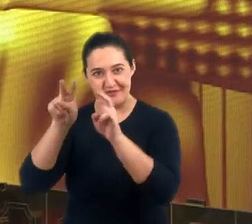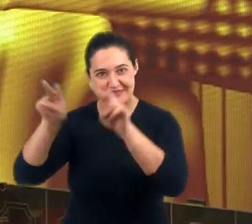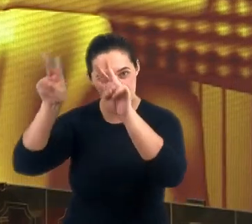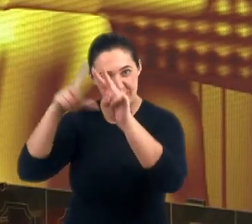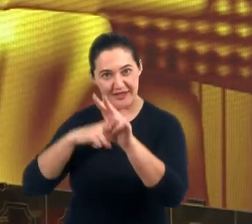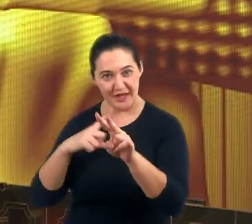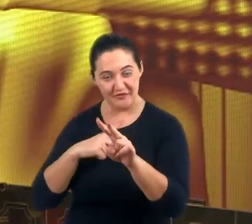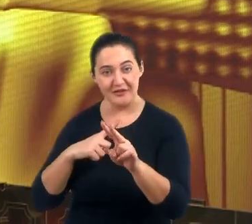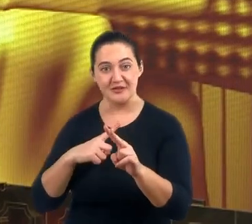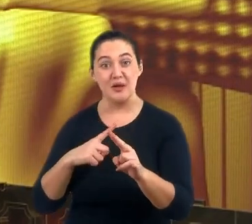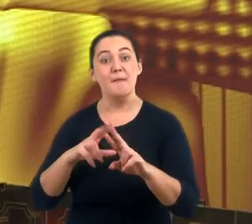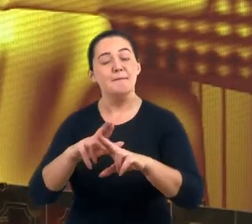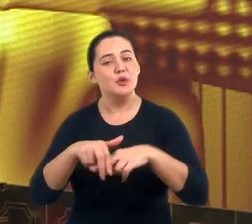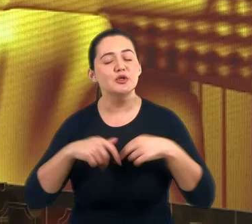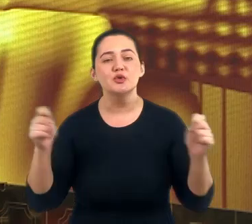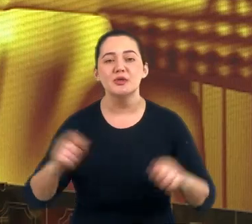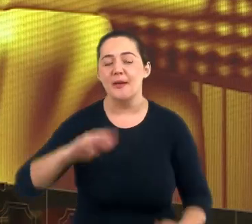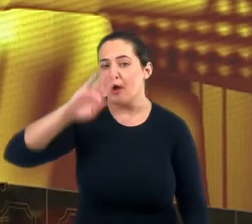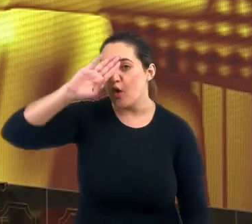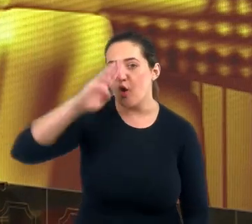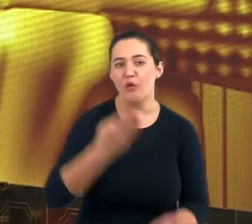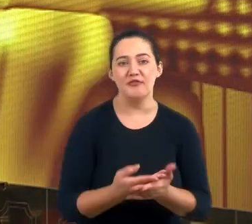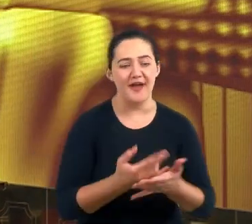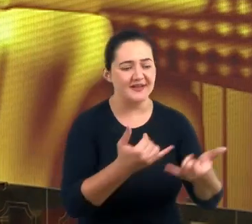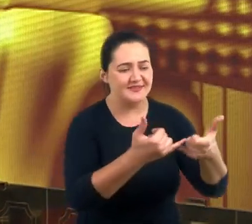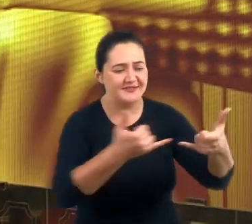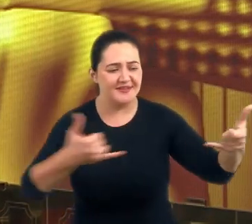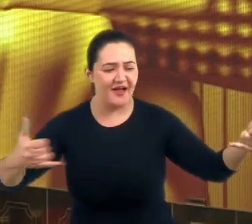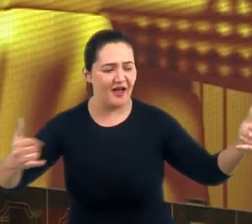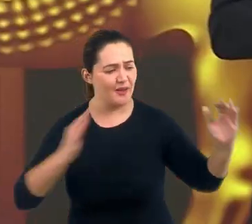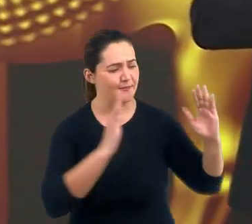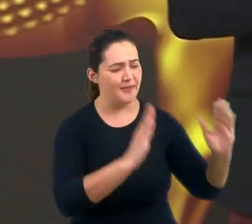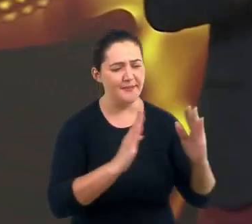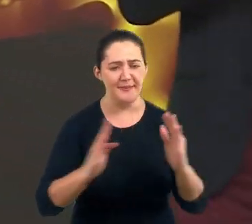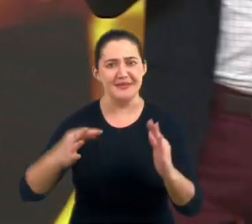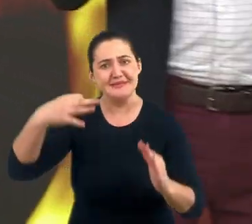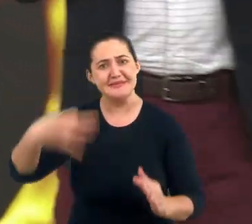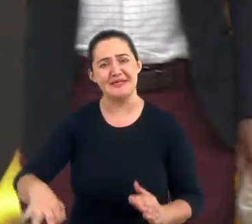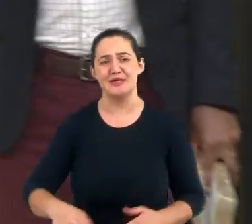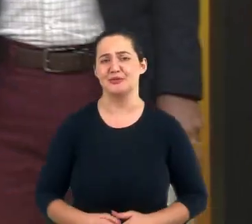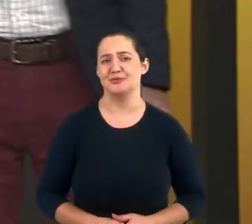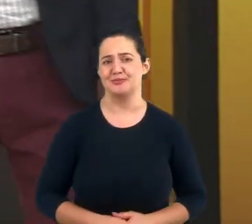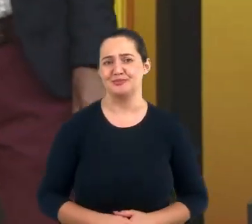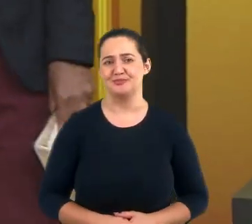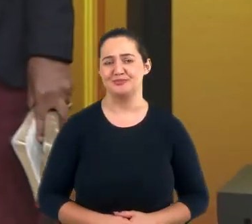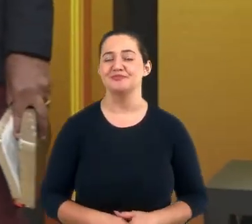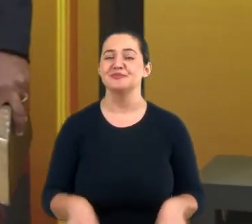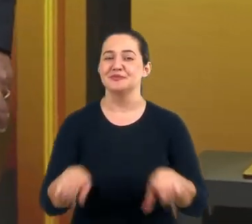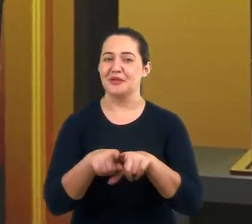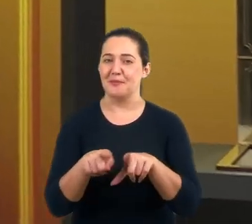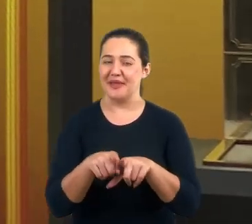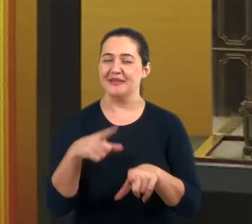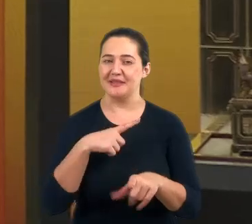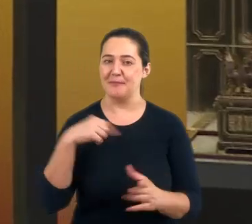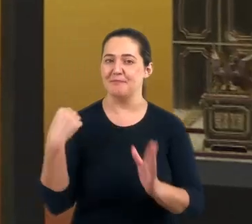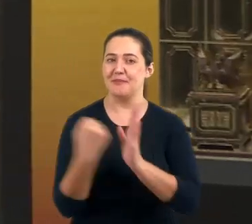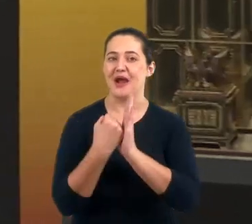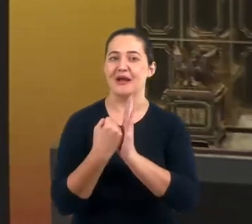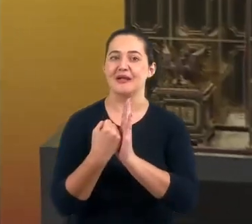a confiabilidade da escala do tempo predita. O oráculo também marcou que no meio